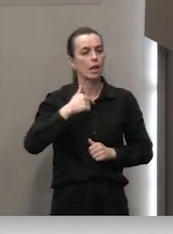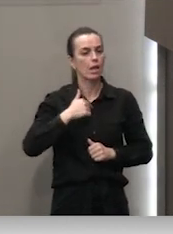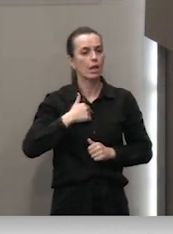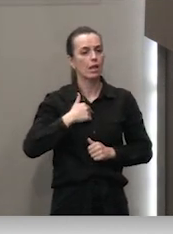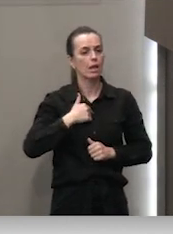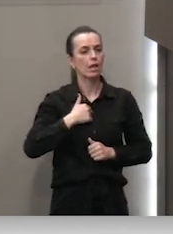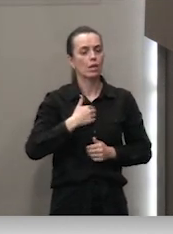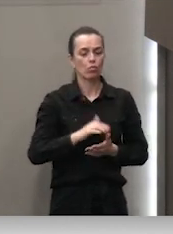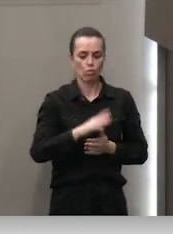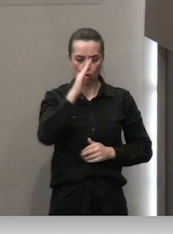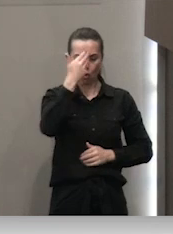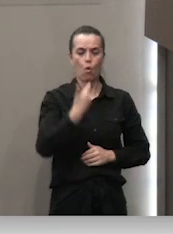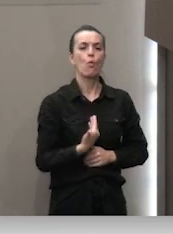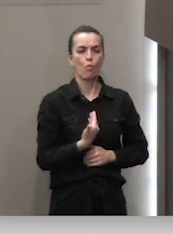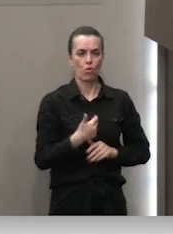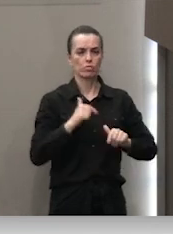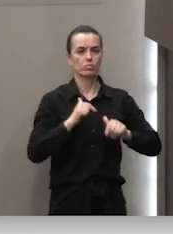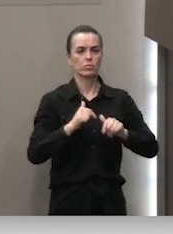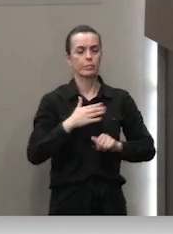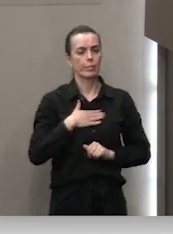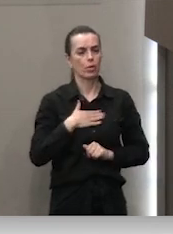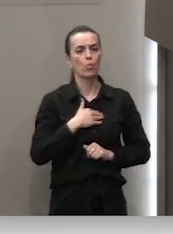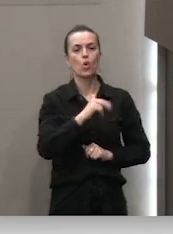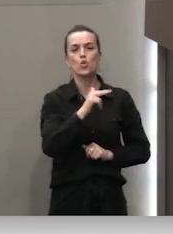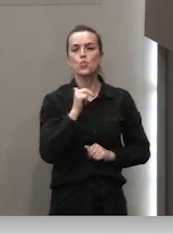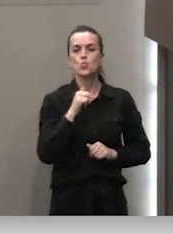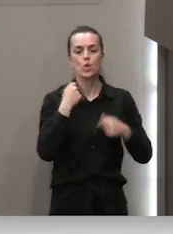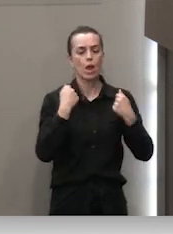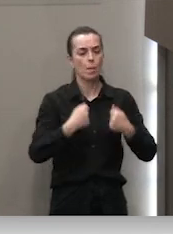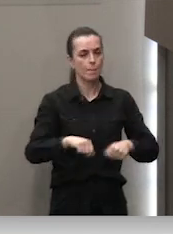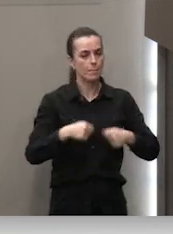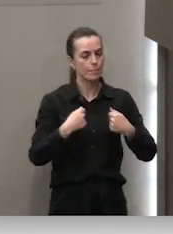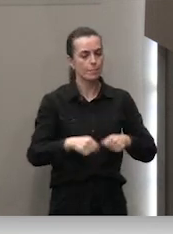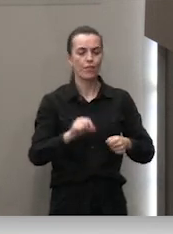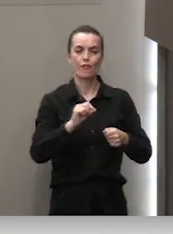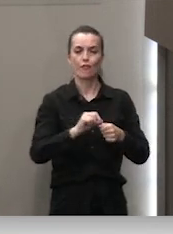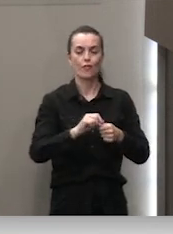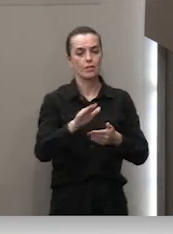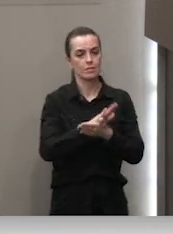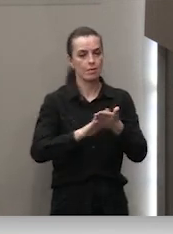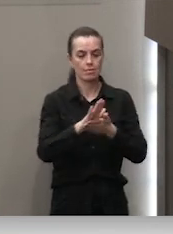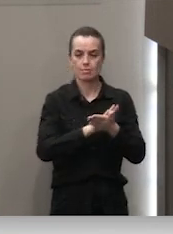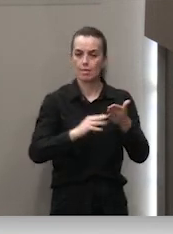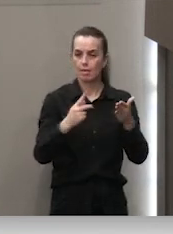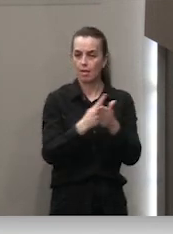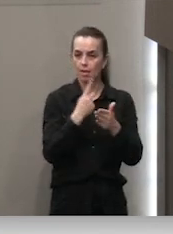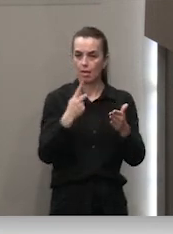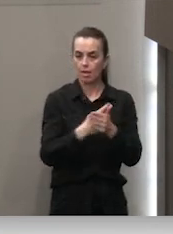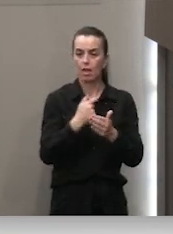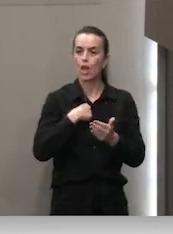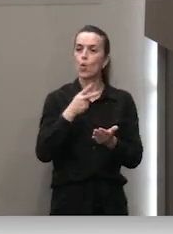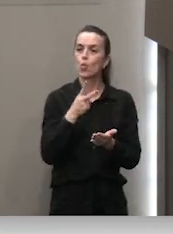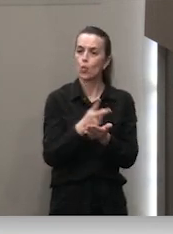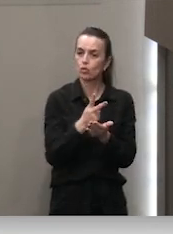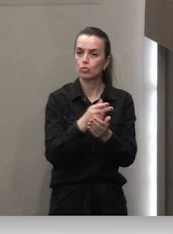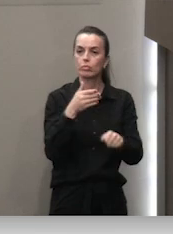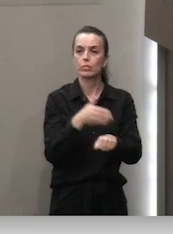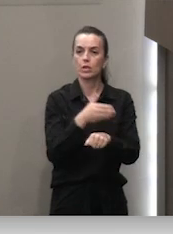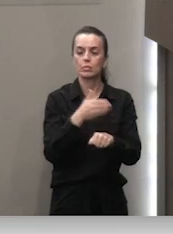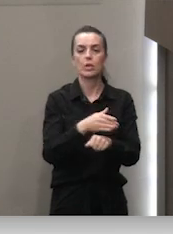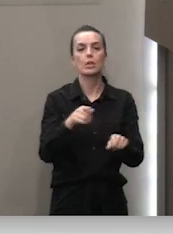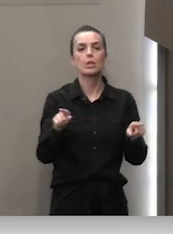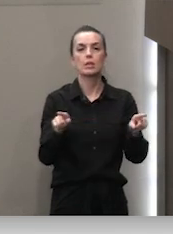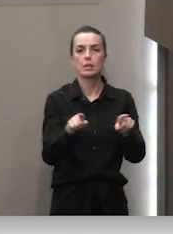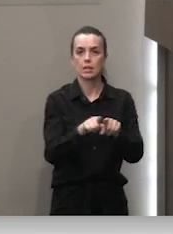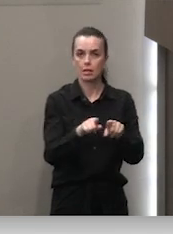Brigada Militar. Nunca precisei fazer nada errado. Saí e continuo fazendo parte dessa instituição que é quase 200 anos no estado do